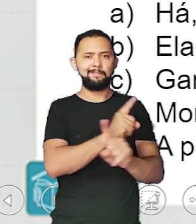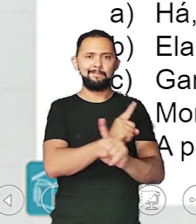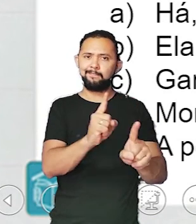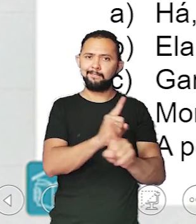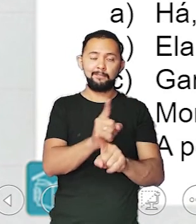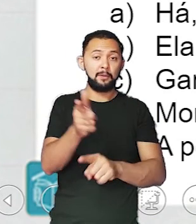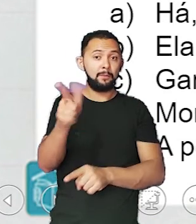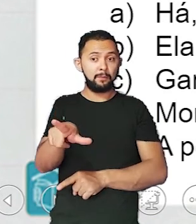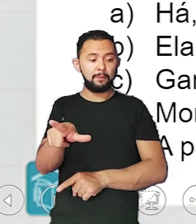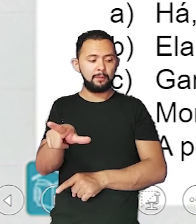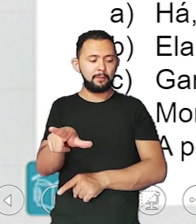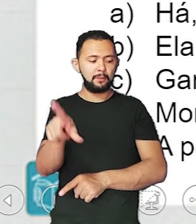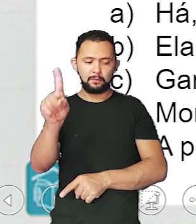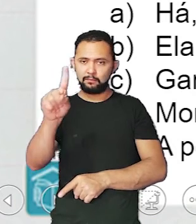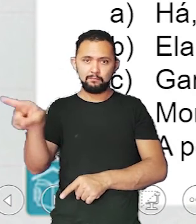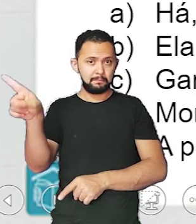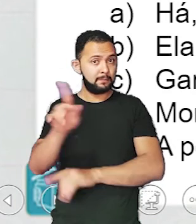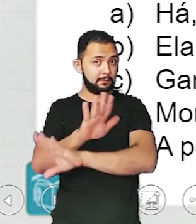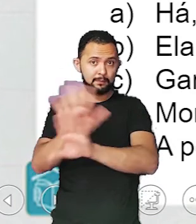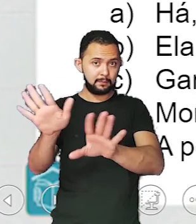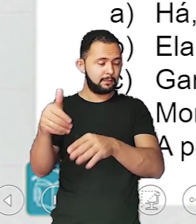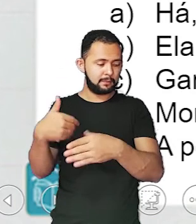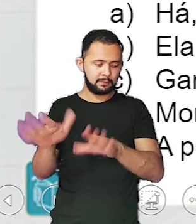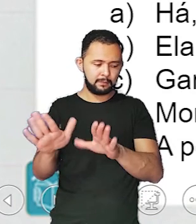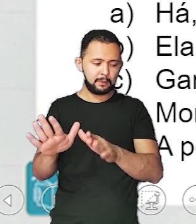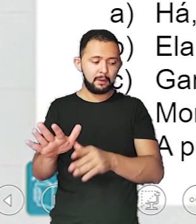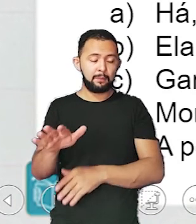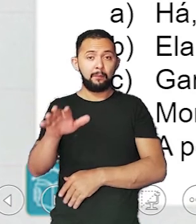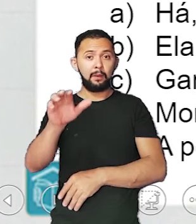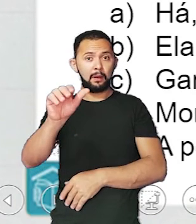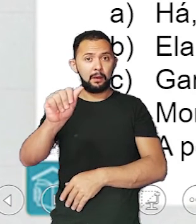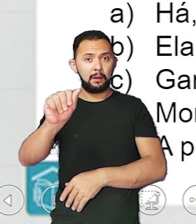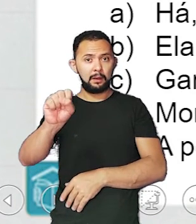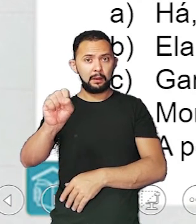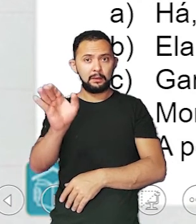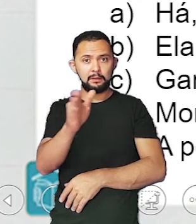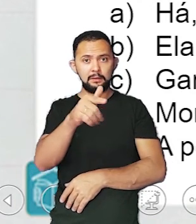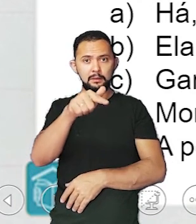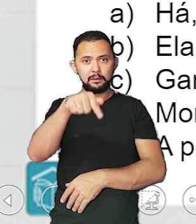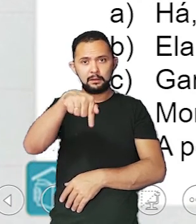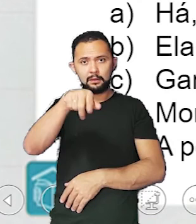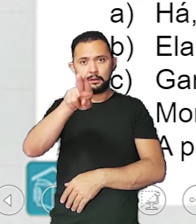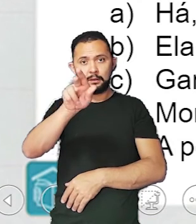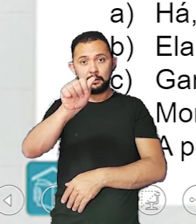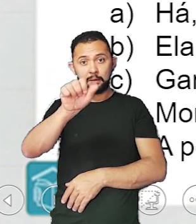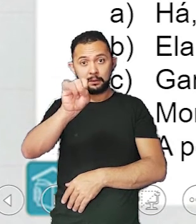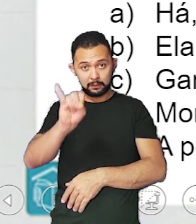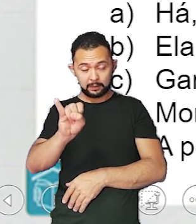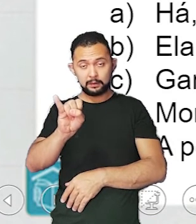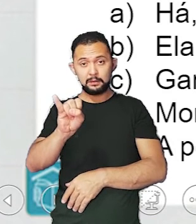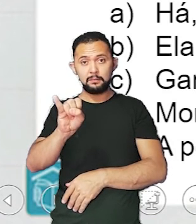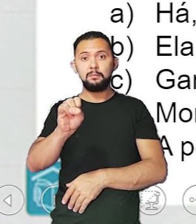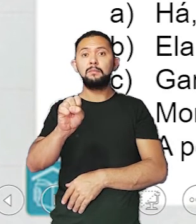vamos no tchá, certo? Tem certas coisas as quais, opa, deu certo. Tem certas coisas as quais eu não